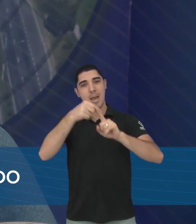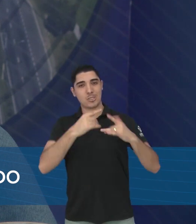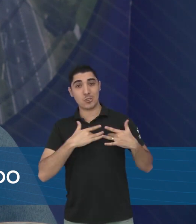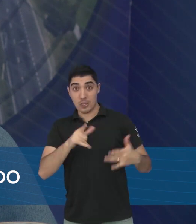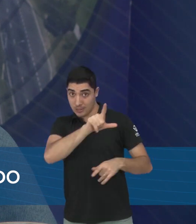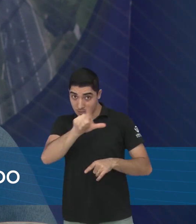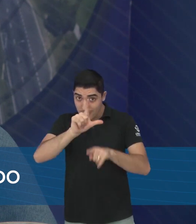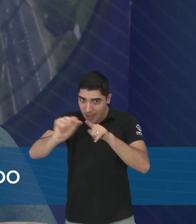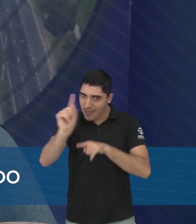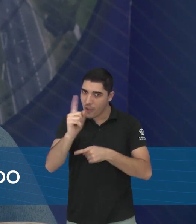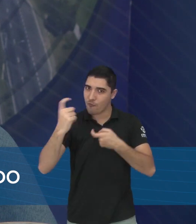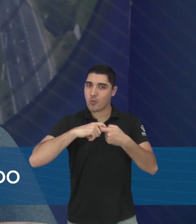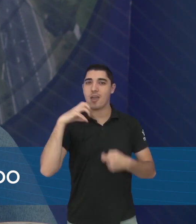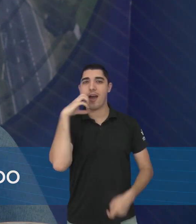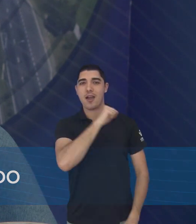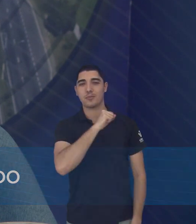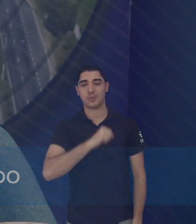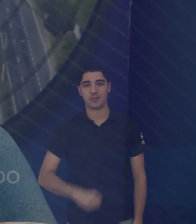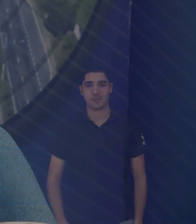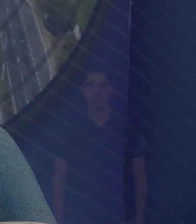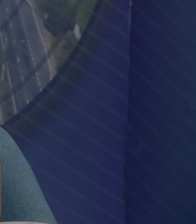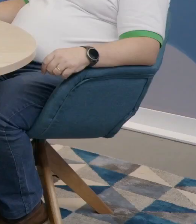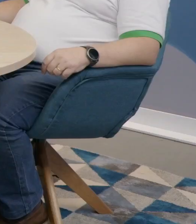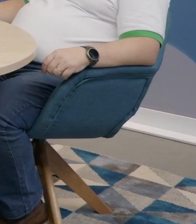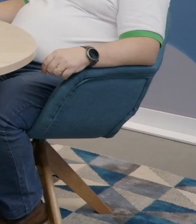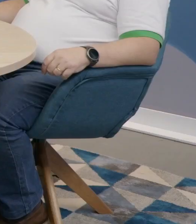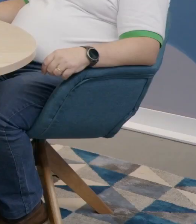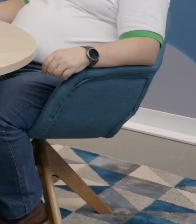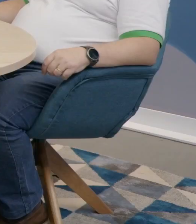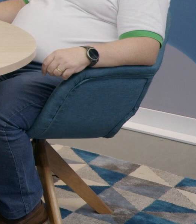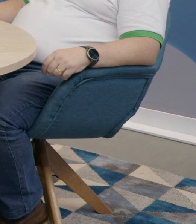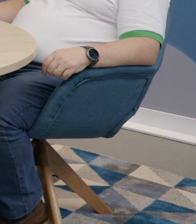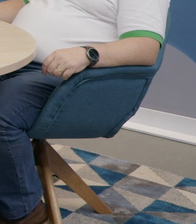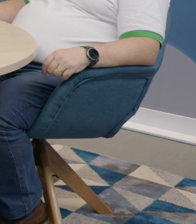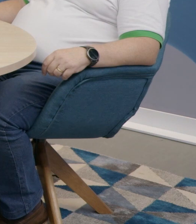e solidariedade. Não sai daí que voltamos já já.